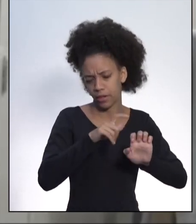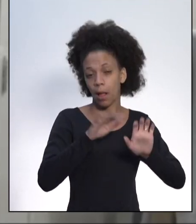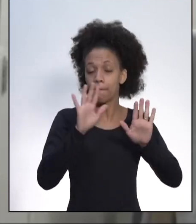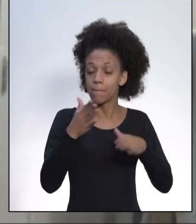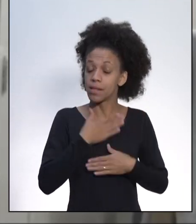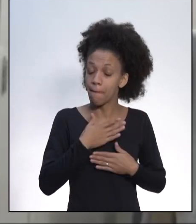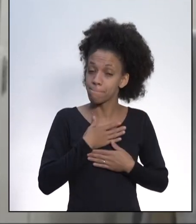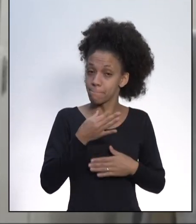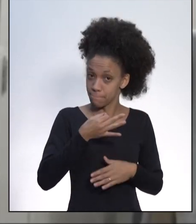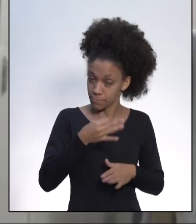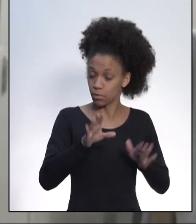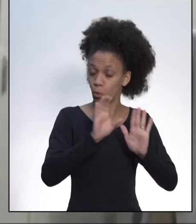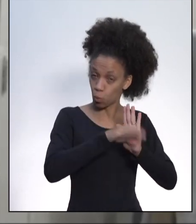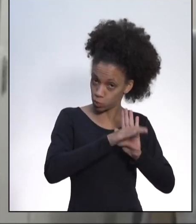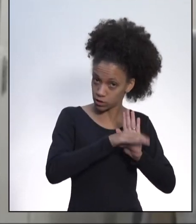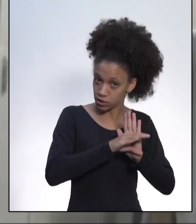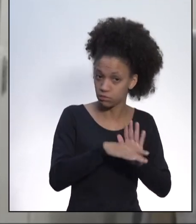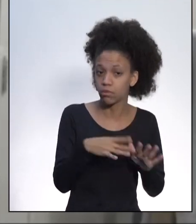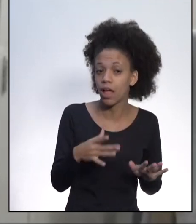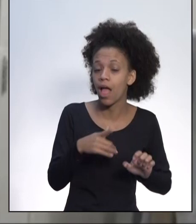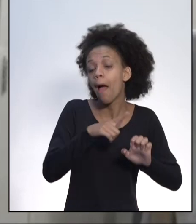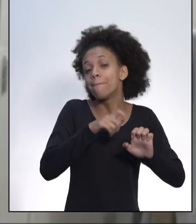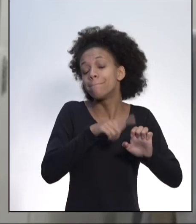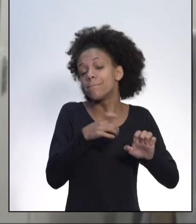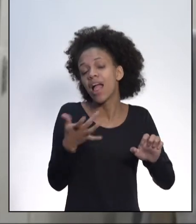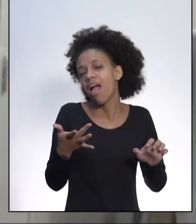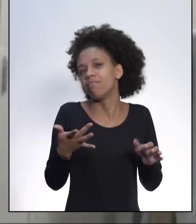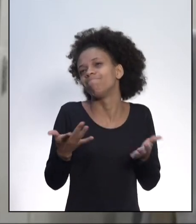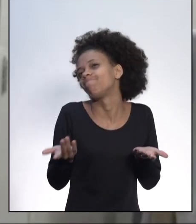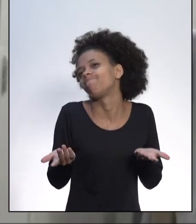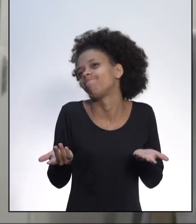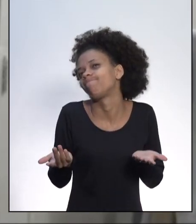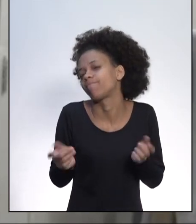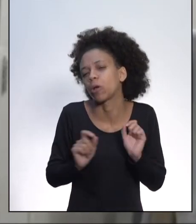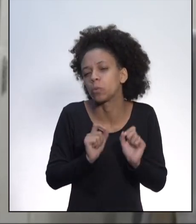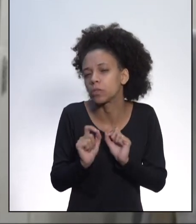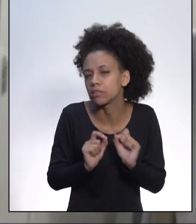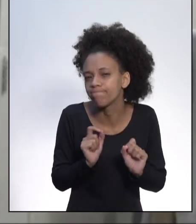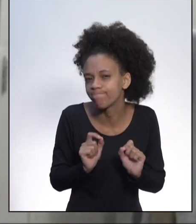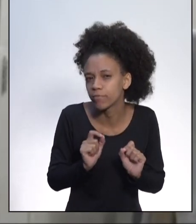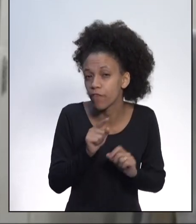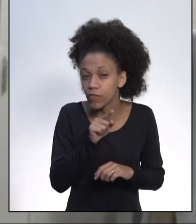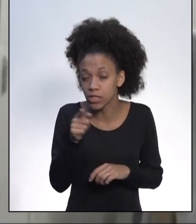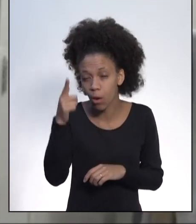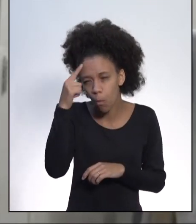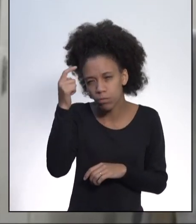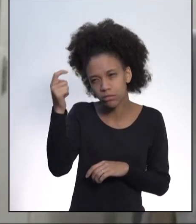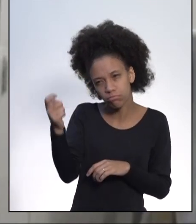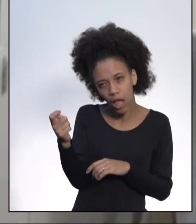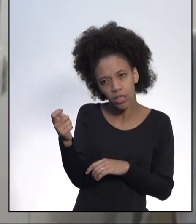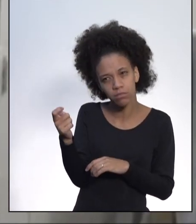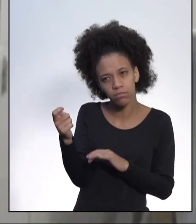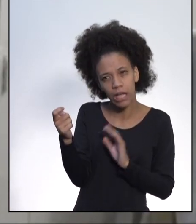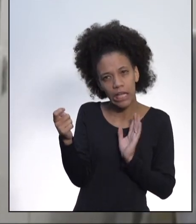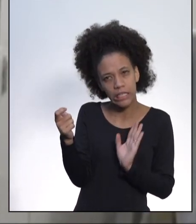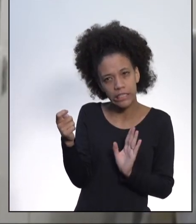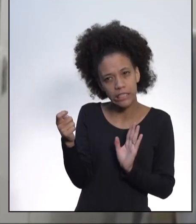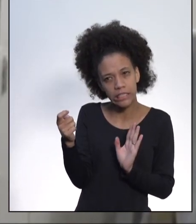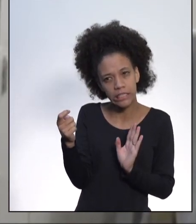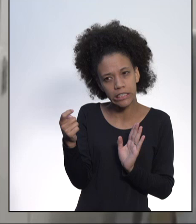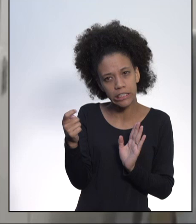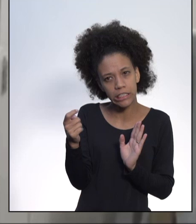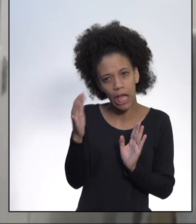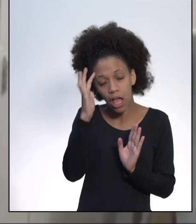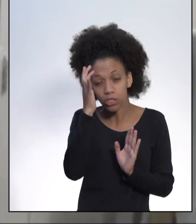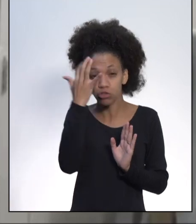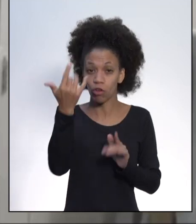conceito que eu levo para mim, que é: empreender nada mais é do que você ter uma ideia, você ter a ideia de uma